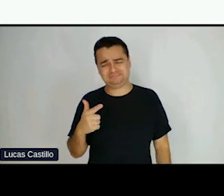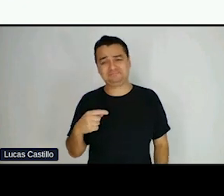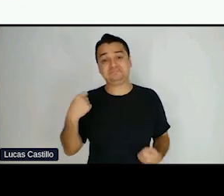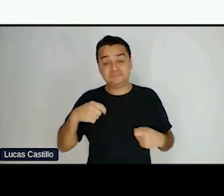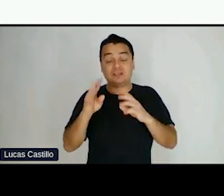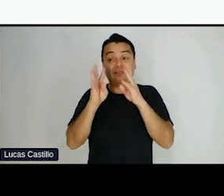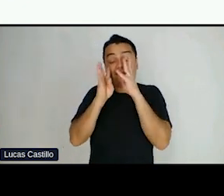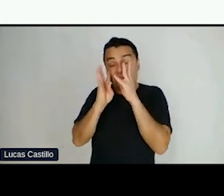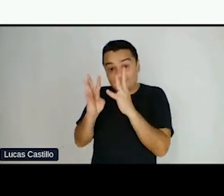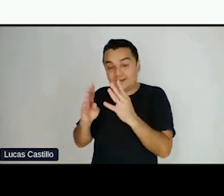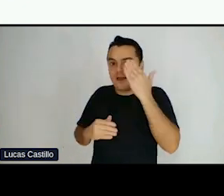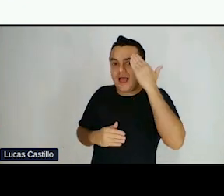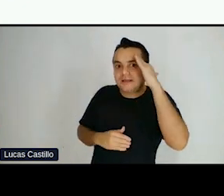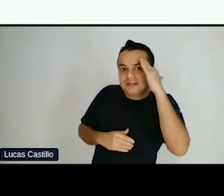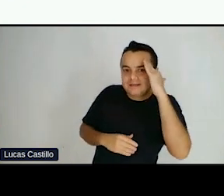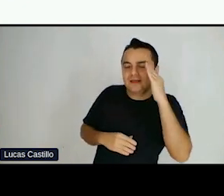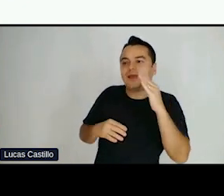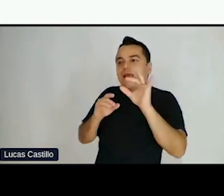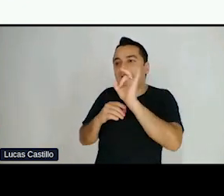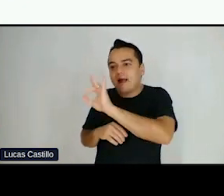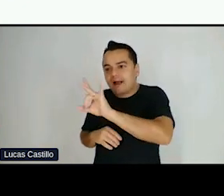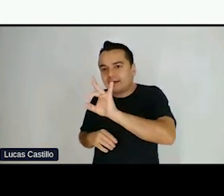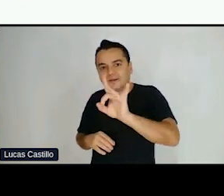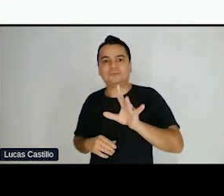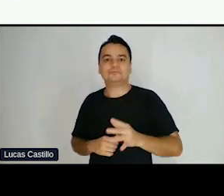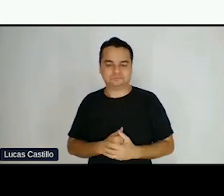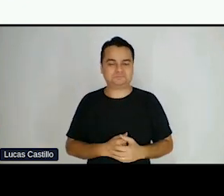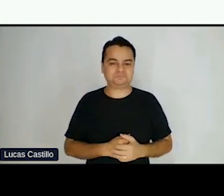né? Entender as necessidades de cada um.